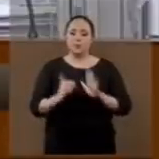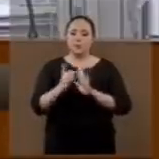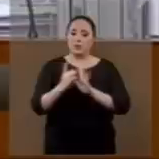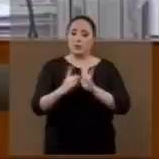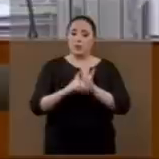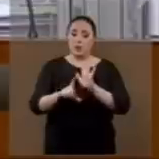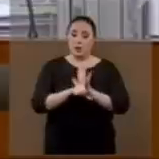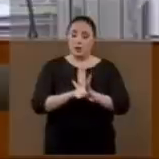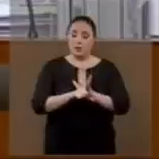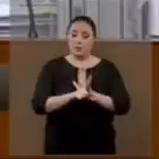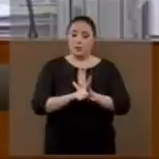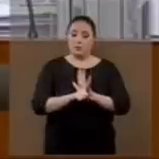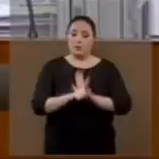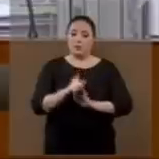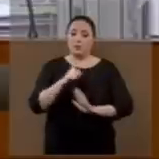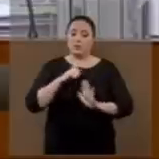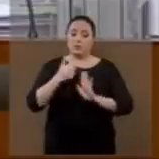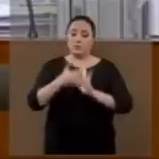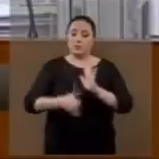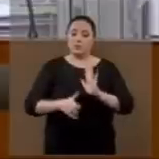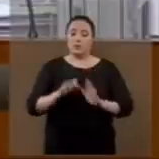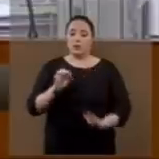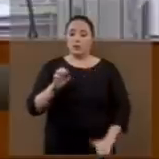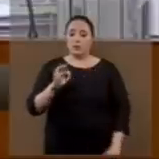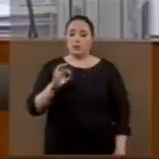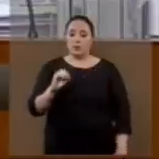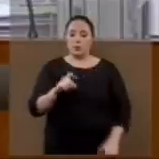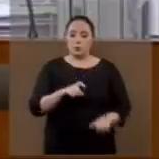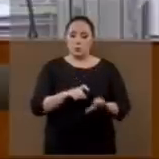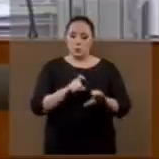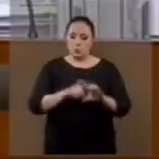o decreto-lei previu o efeito suspensivo, que foi retirado.